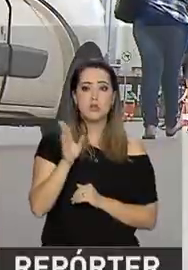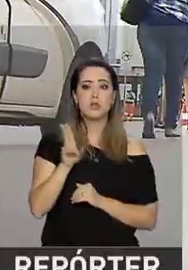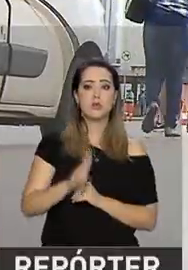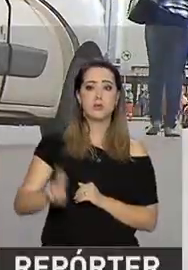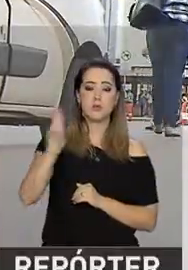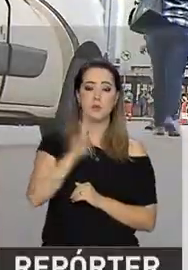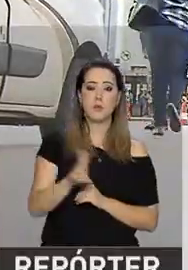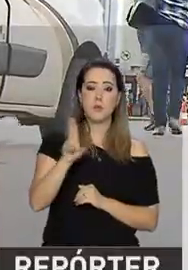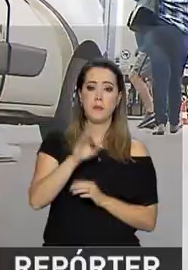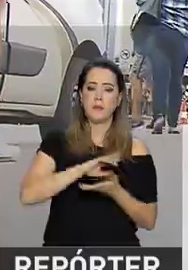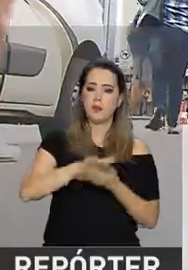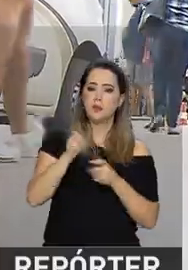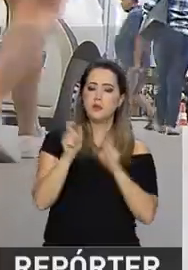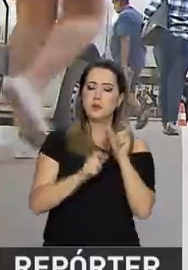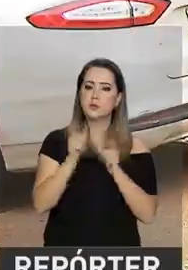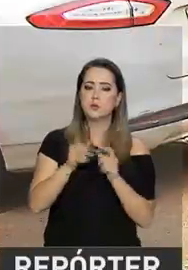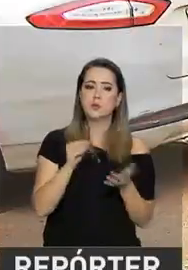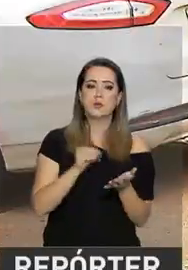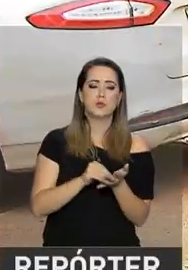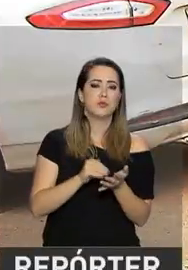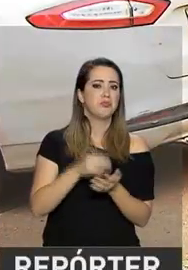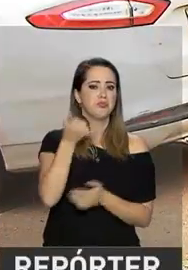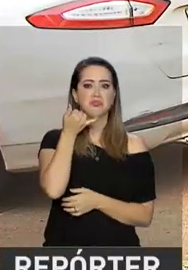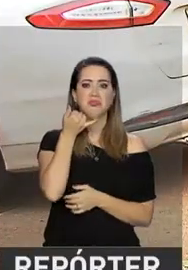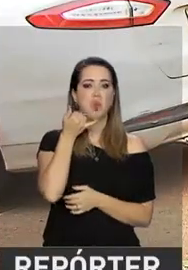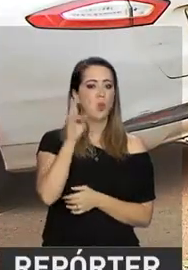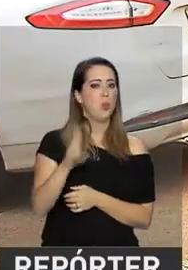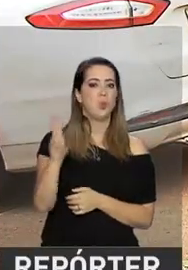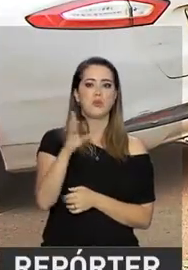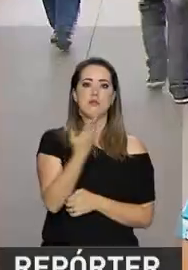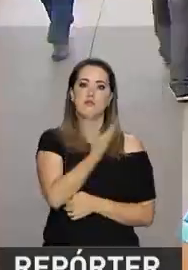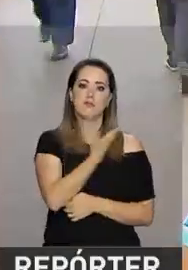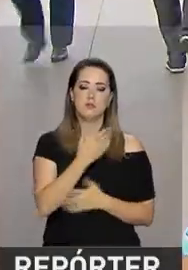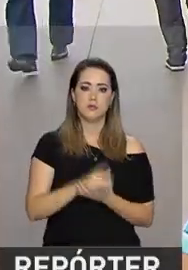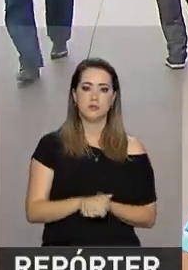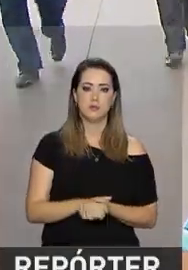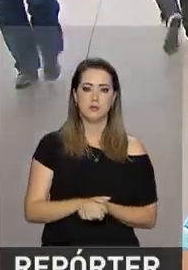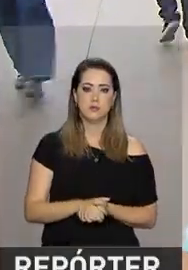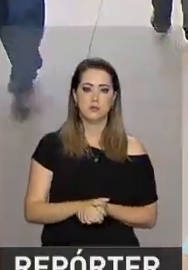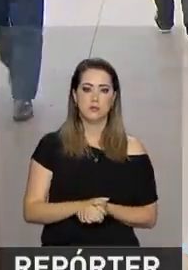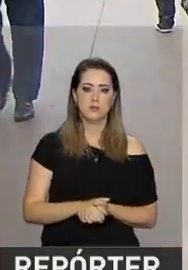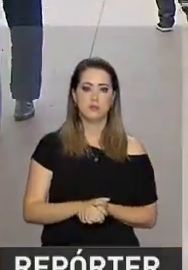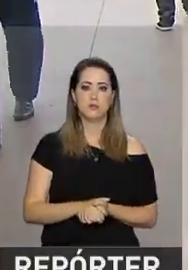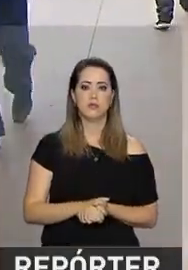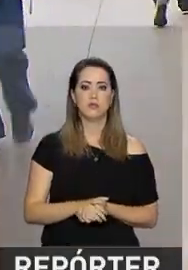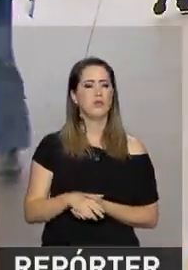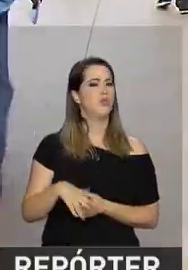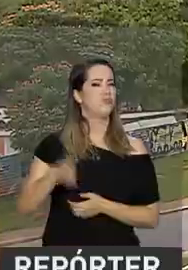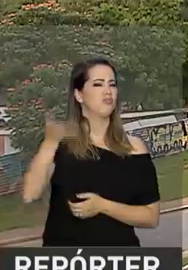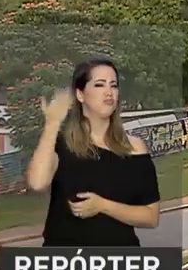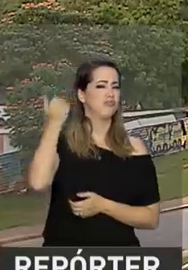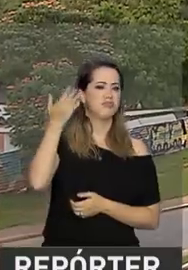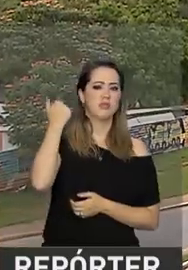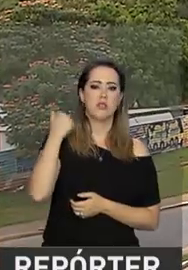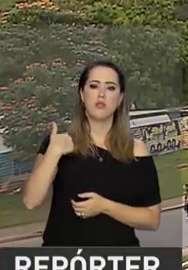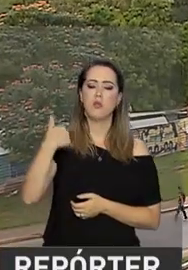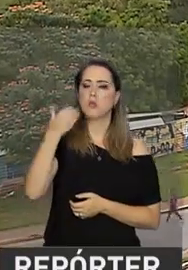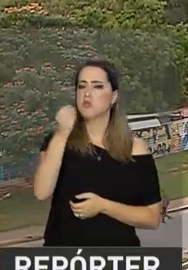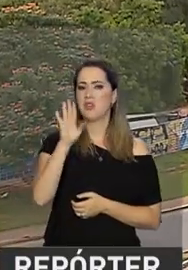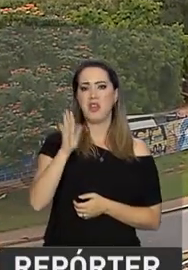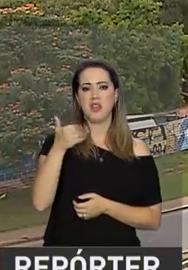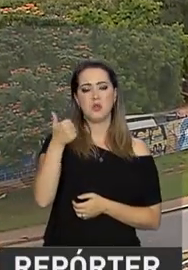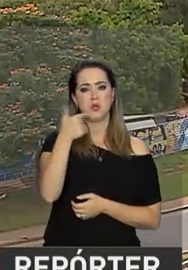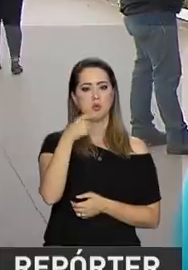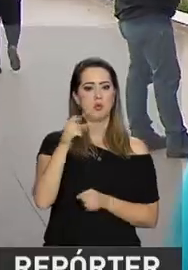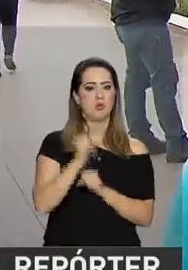mas tem tempo que muitos não fazem ligação de um desses telefones públicos. Tem muito tempo que eu não uso um orelhão. Há uns 10, 12 anos,